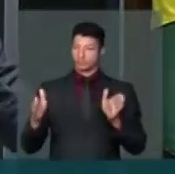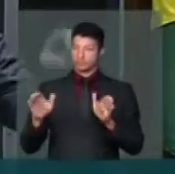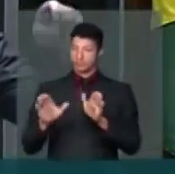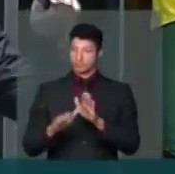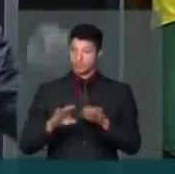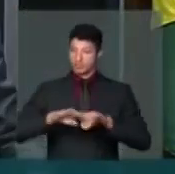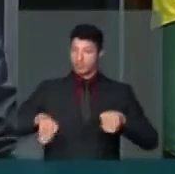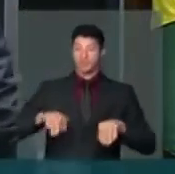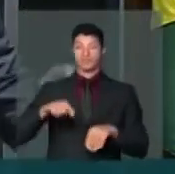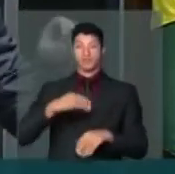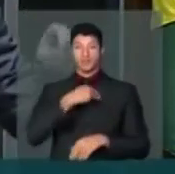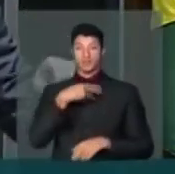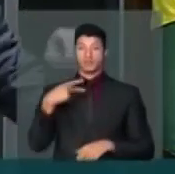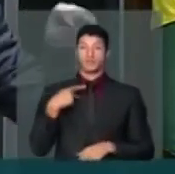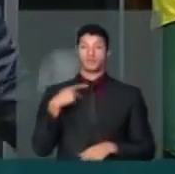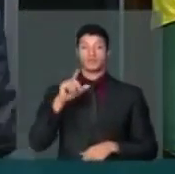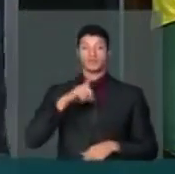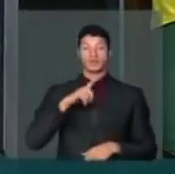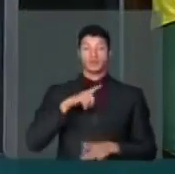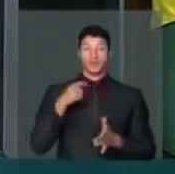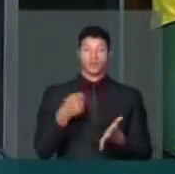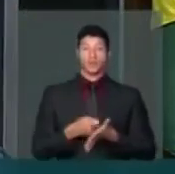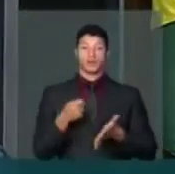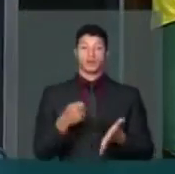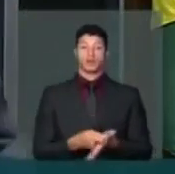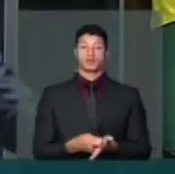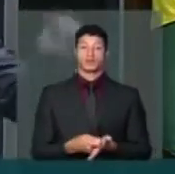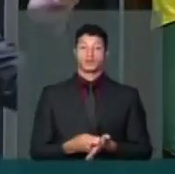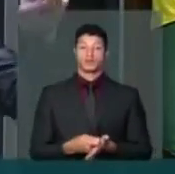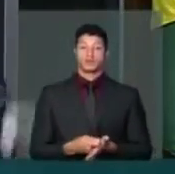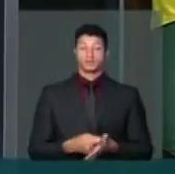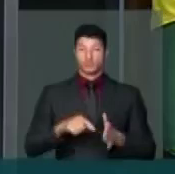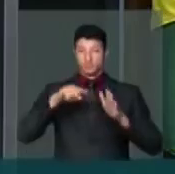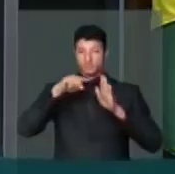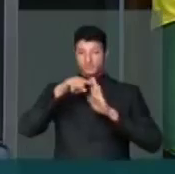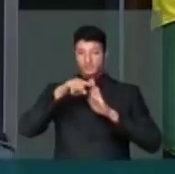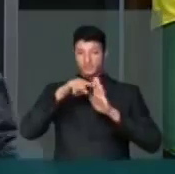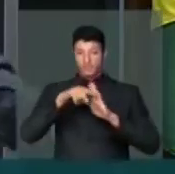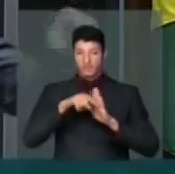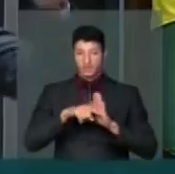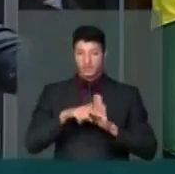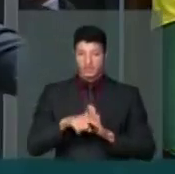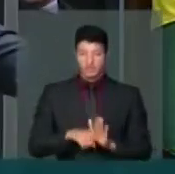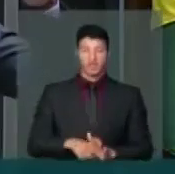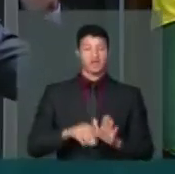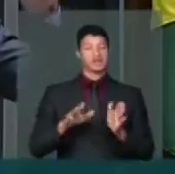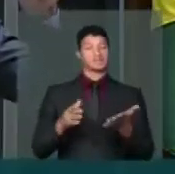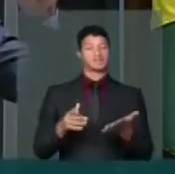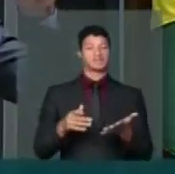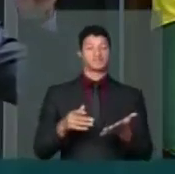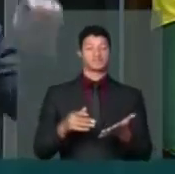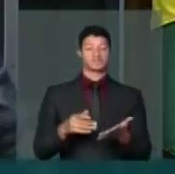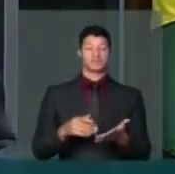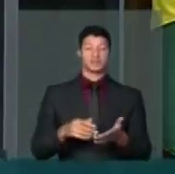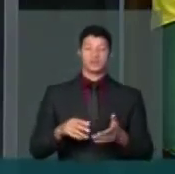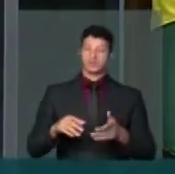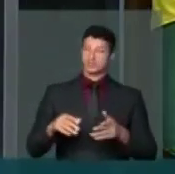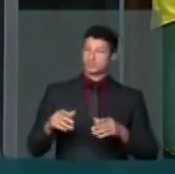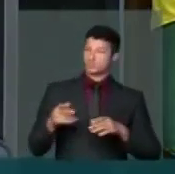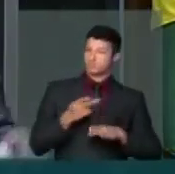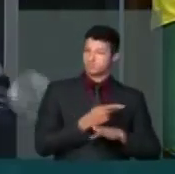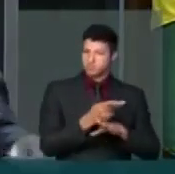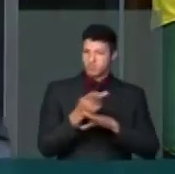É o Ministério Público quem tem dever de investigar, de